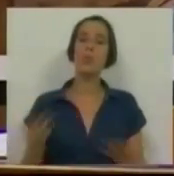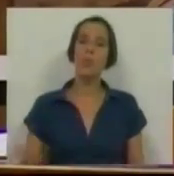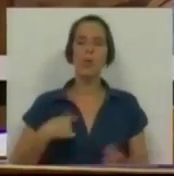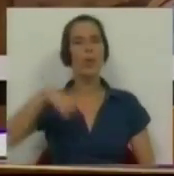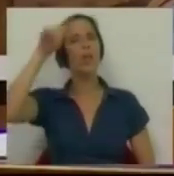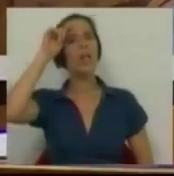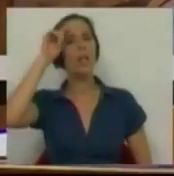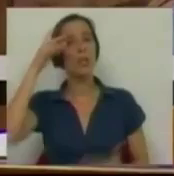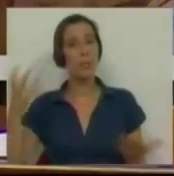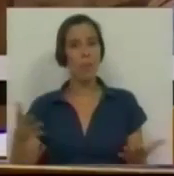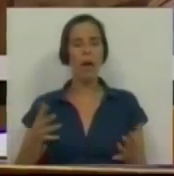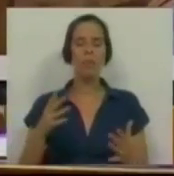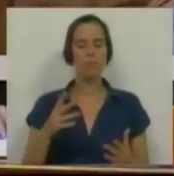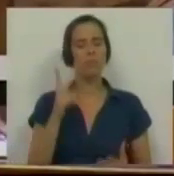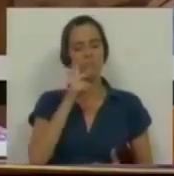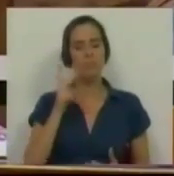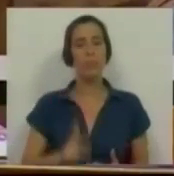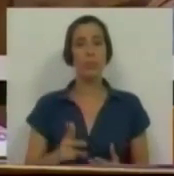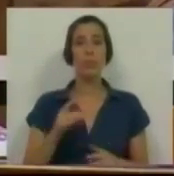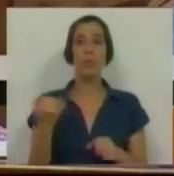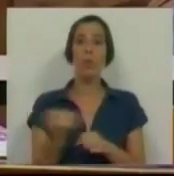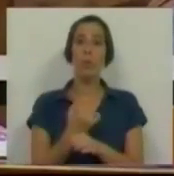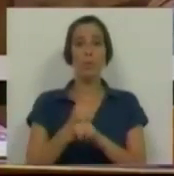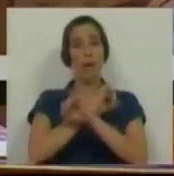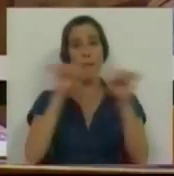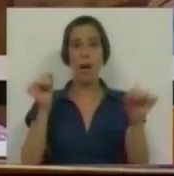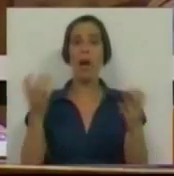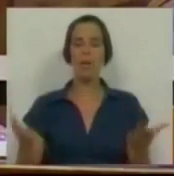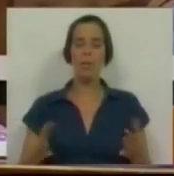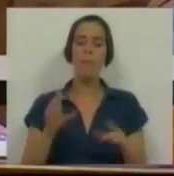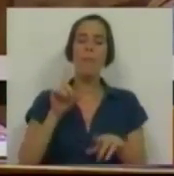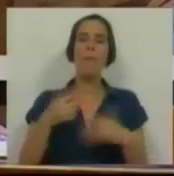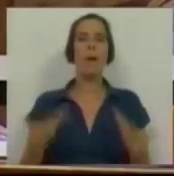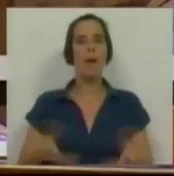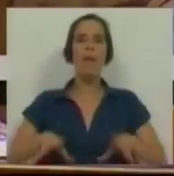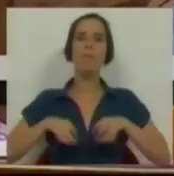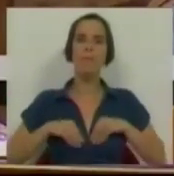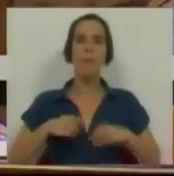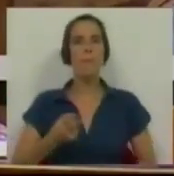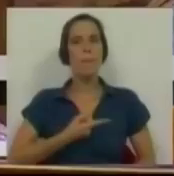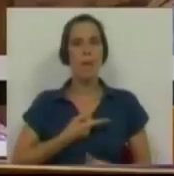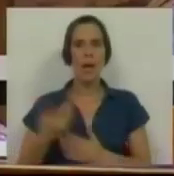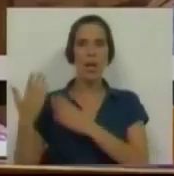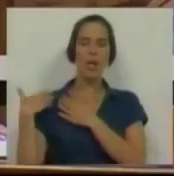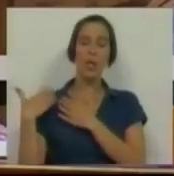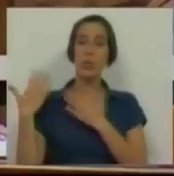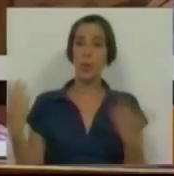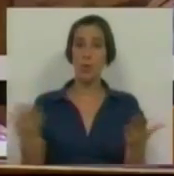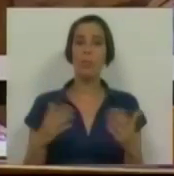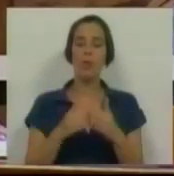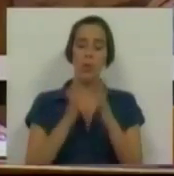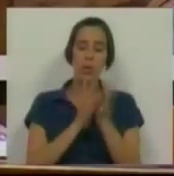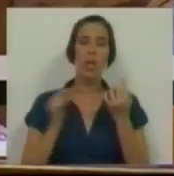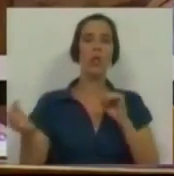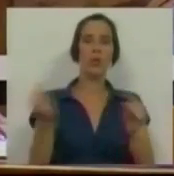nosso respeito absoluto pelo vosso trabalho, é também a hora de assumirmos a responsabilidade de toda